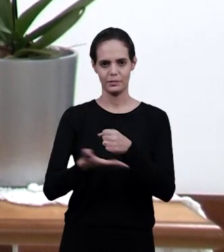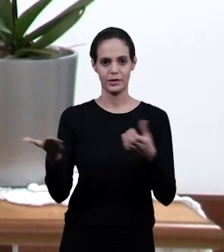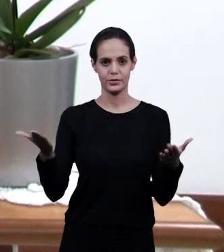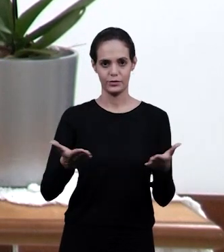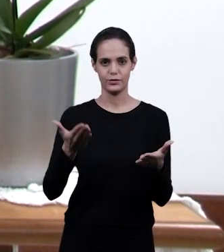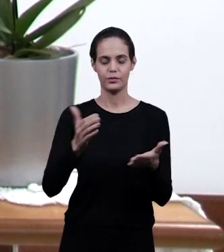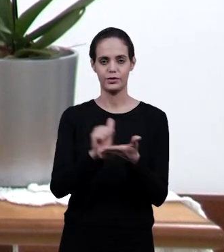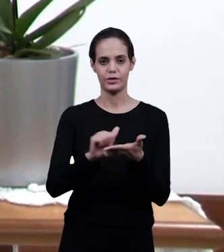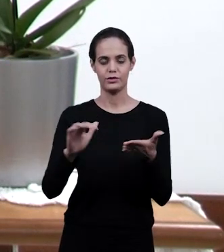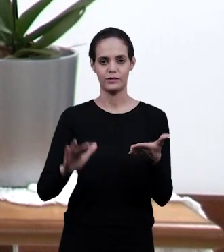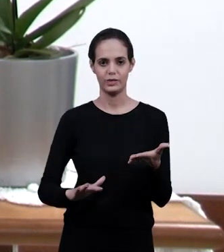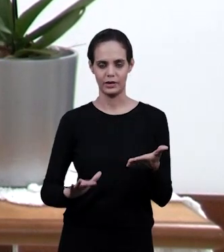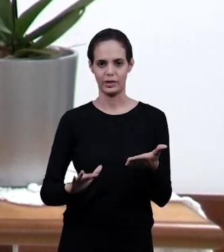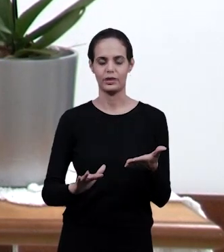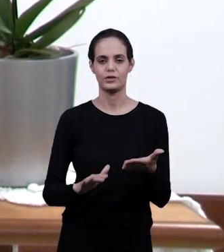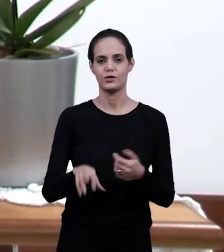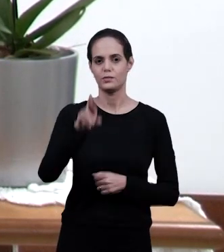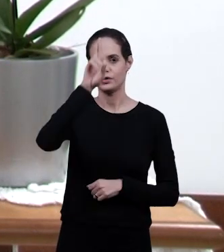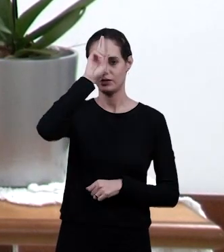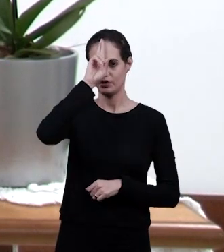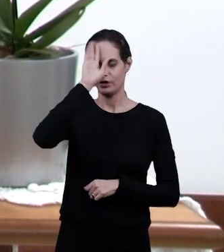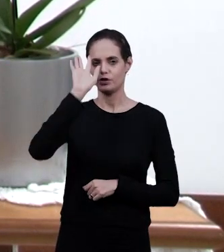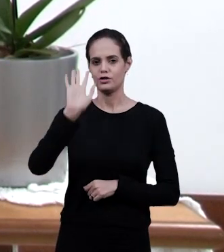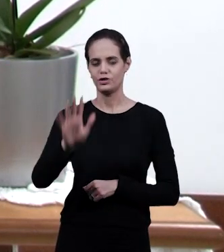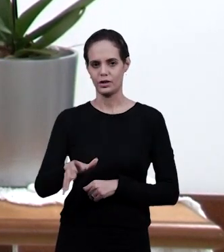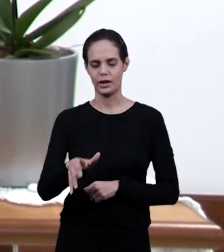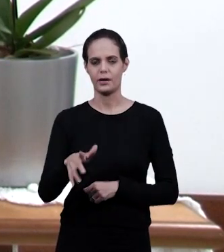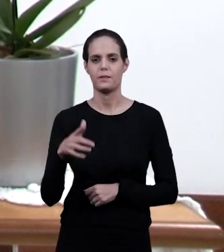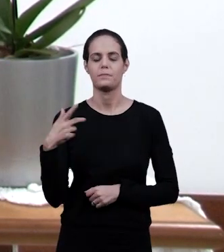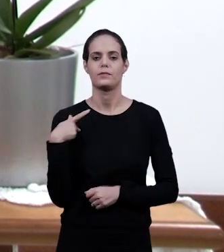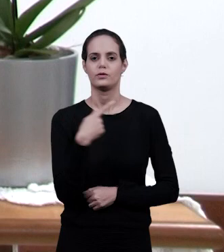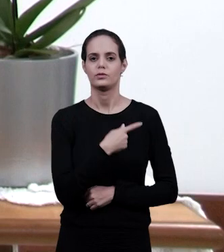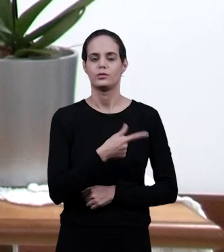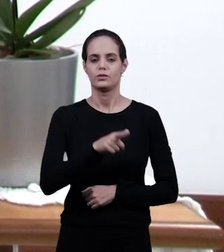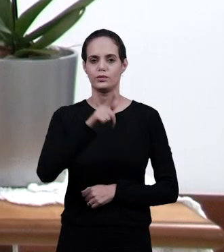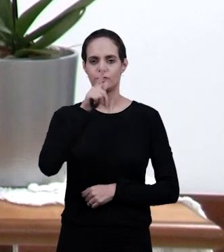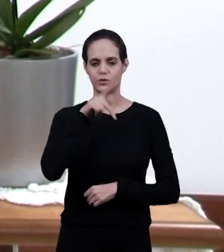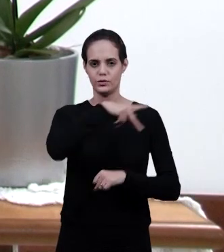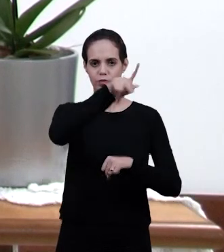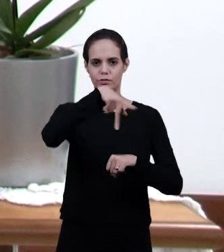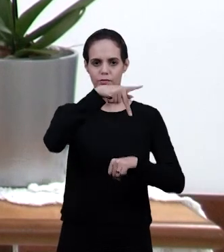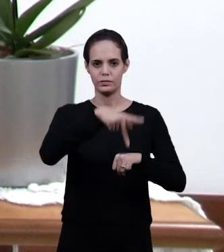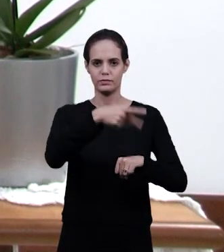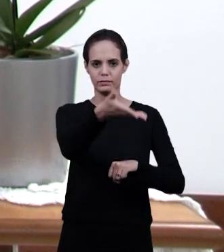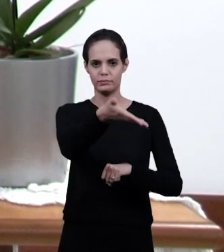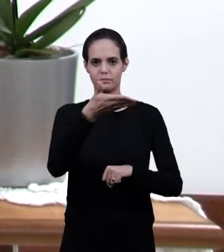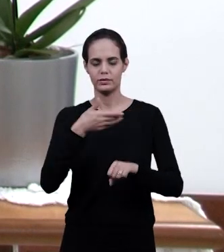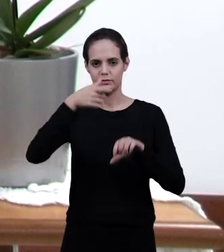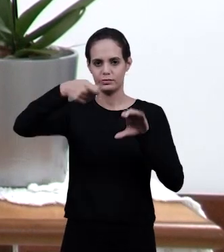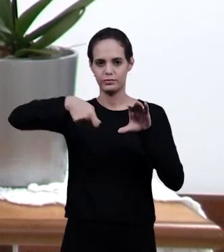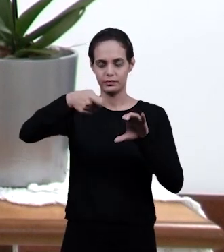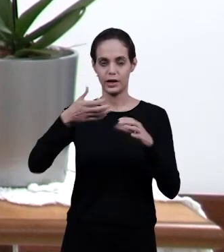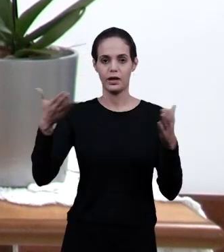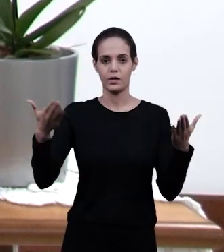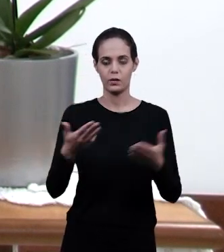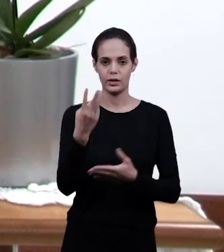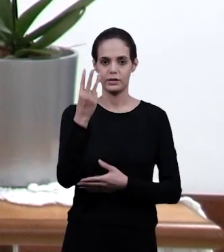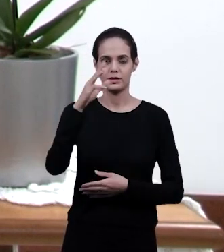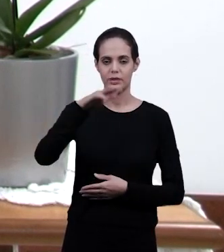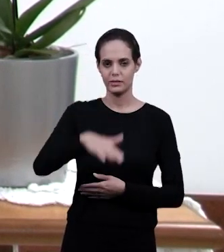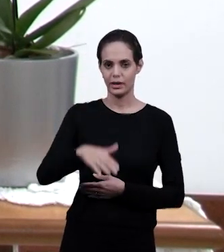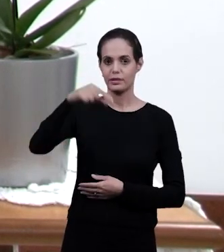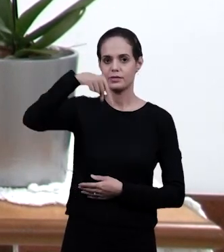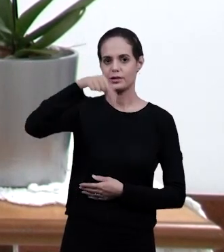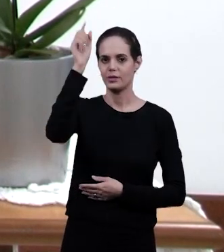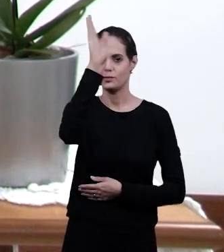tarde. Às 12 horas tivemos o pastor Gilson com os vídeos recebidos do exterior. E o nosso horário agora são para os irmãos aqui do